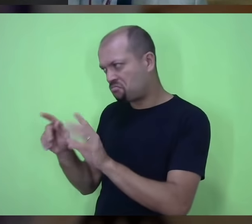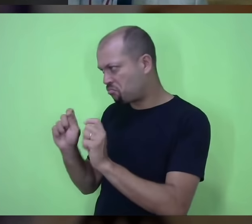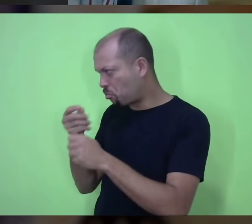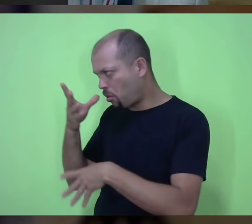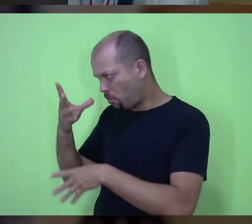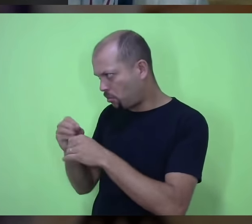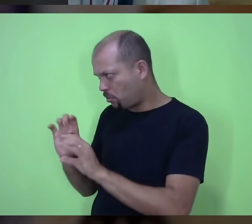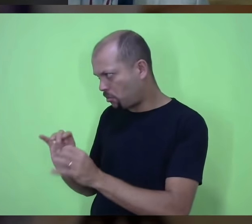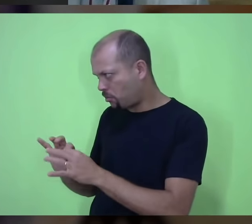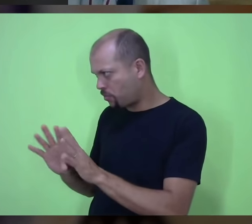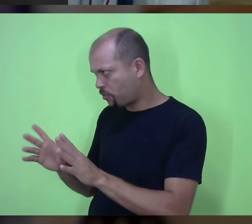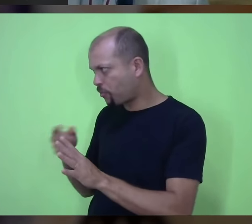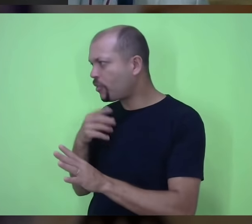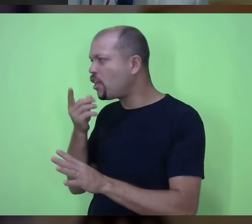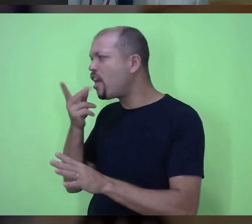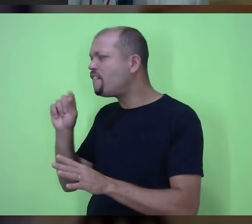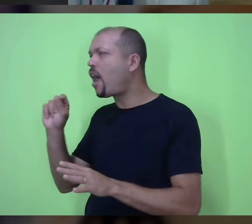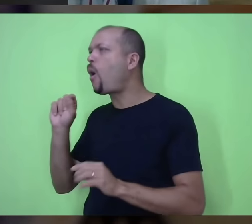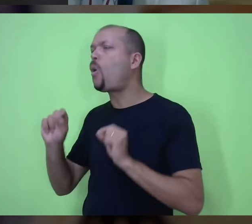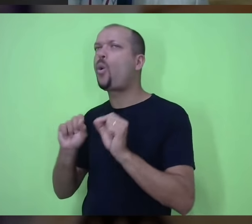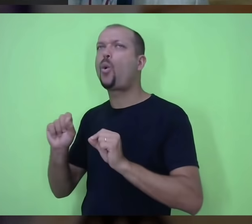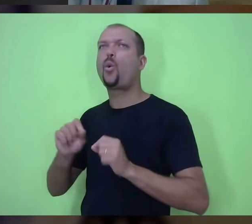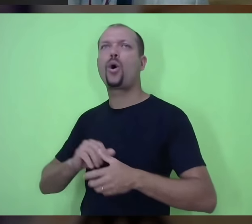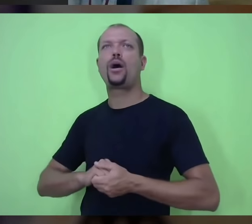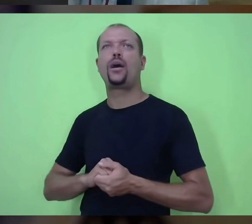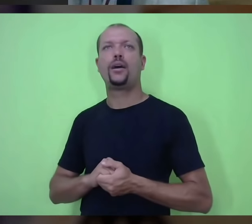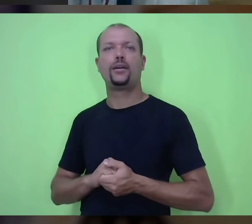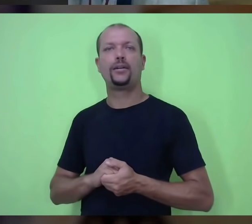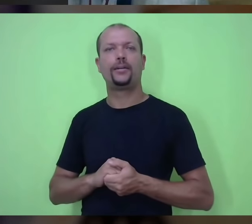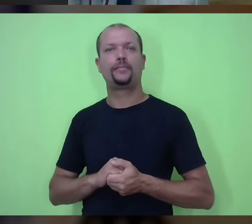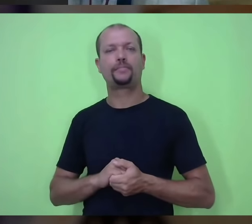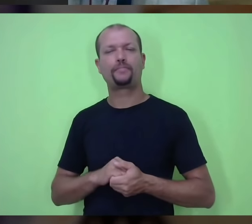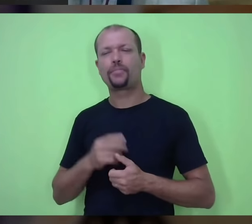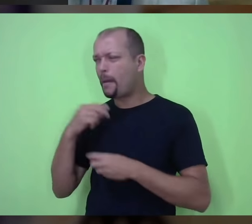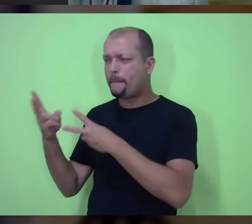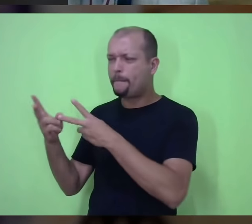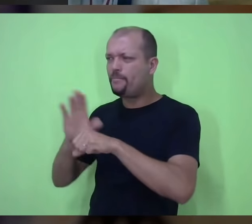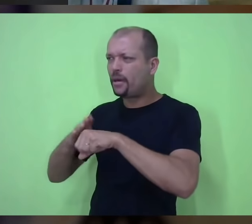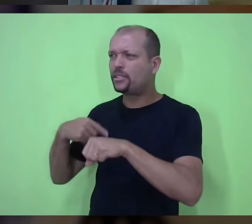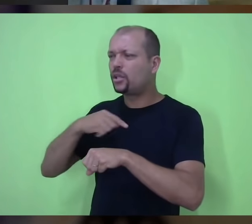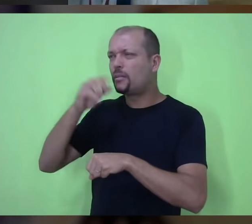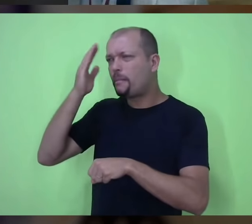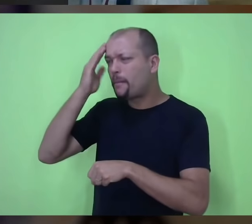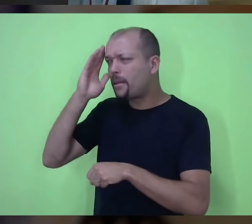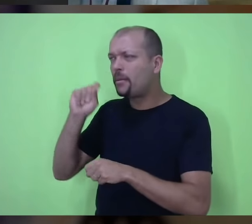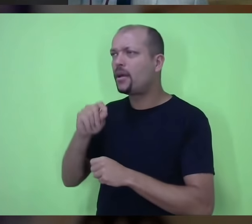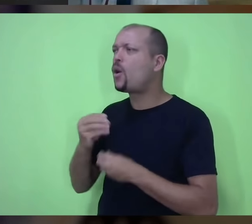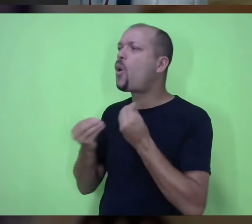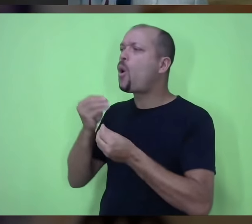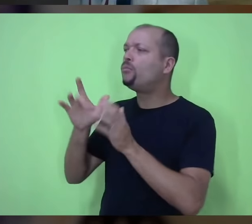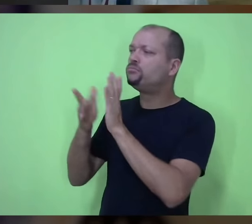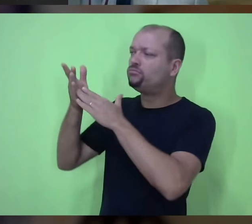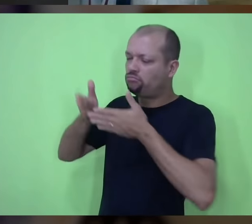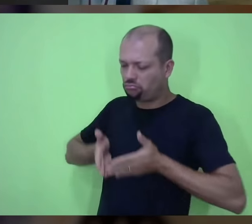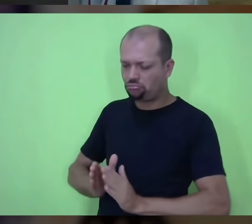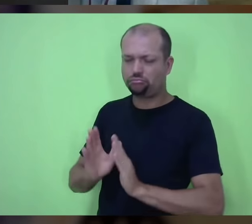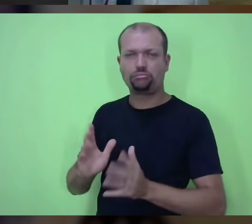à vontade, por favor. Não, eu só ia mesmo dizer que isso diz para nós a profundidade da encarnação, né?